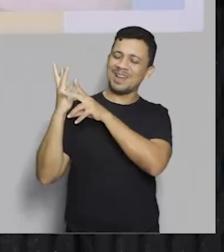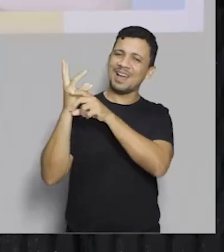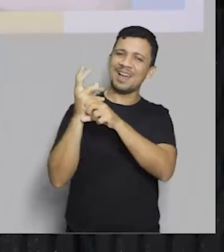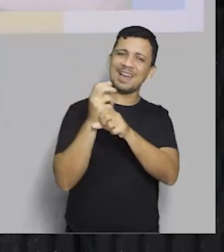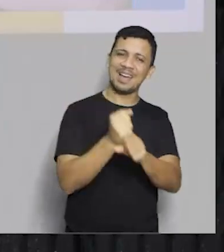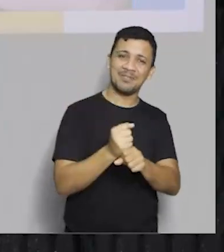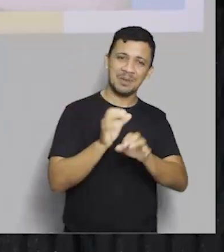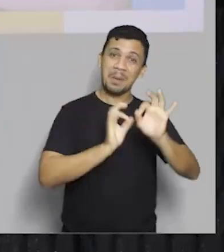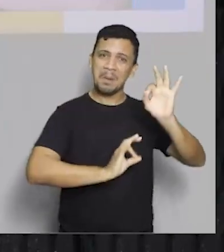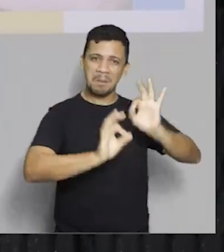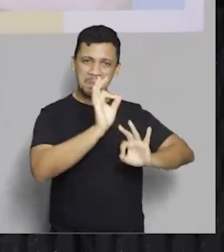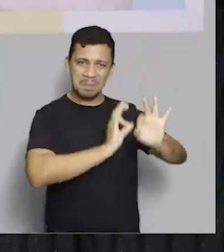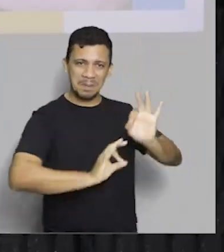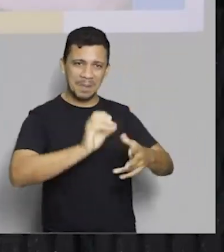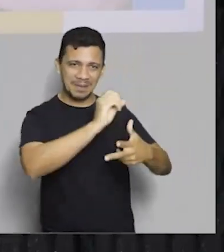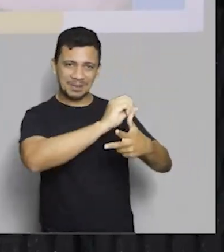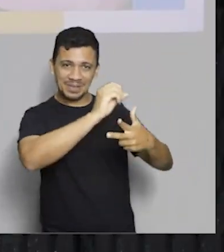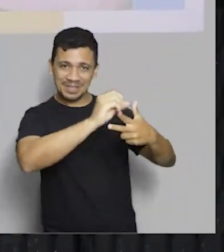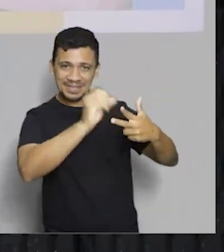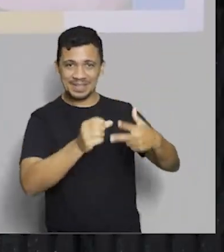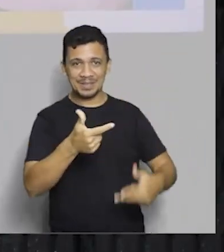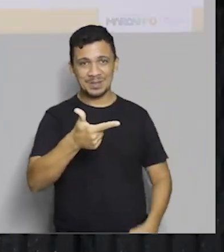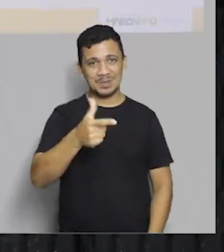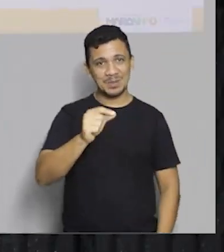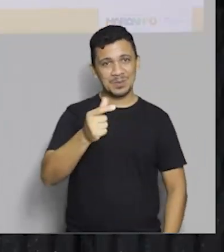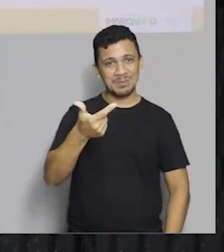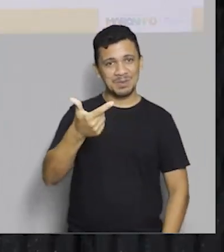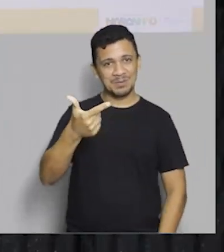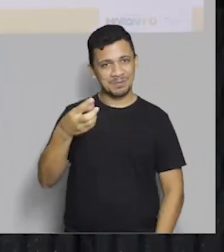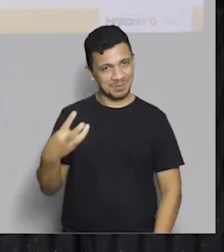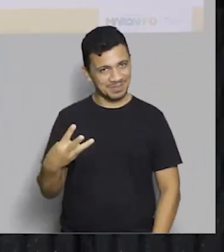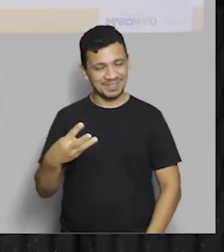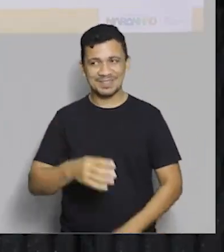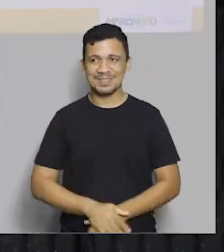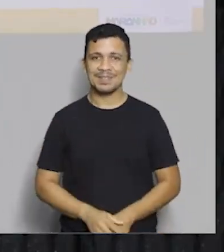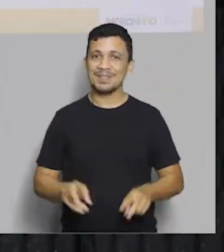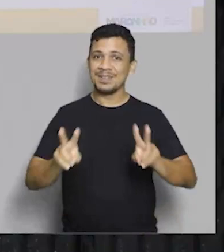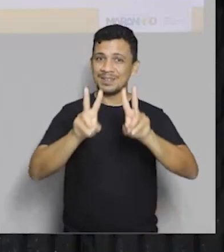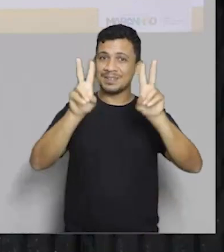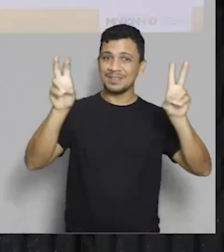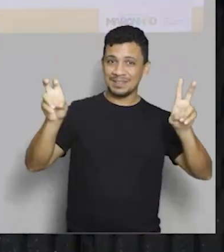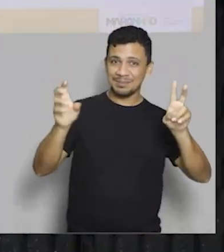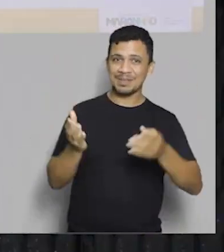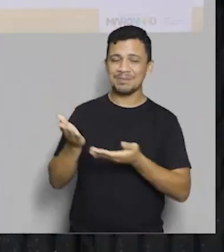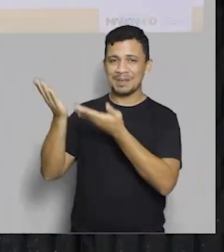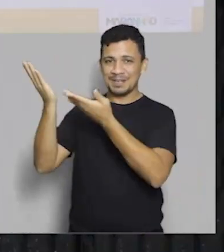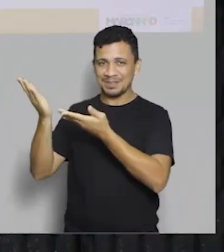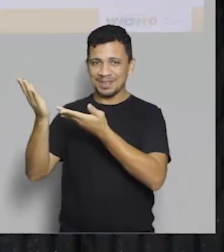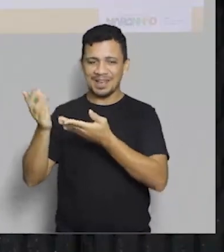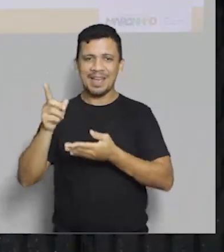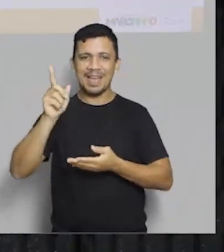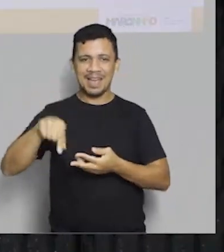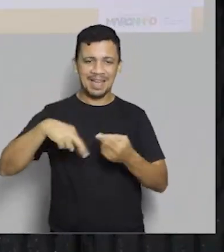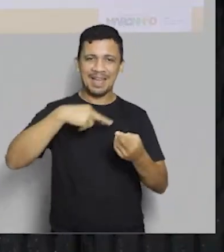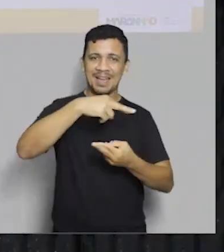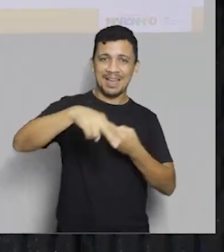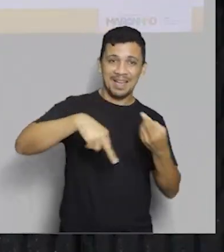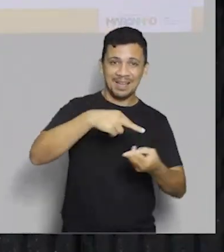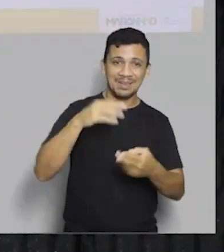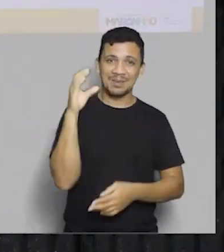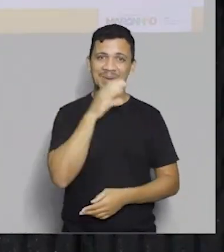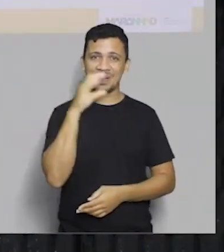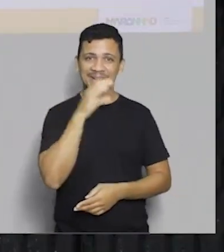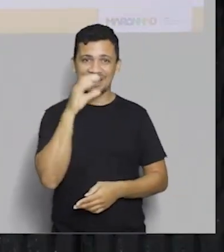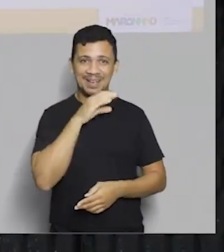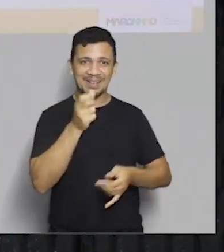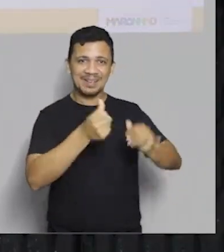nosso preparatório Enem 2023. Hoje a temática cinética química. Cinética, só lembrando,